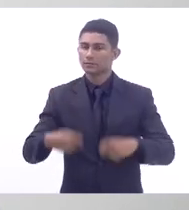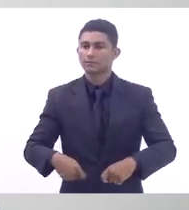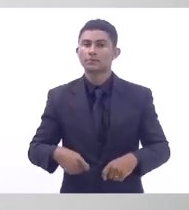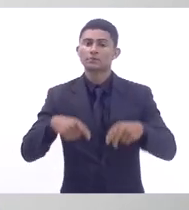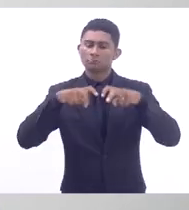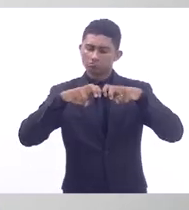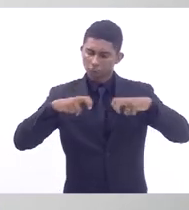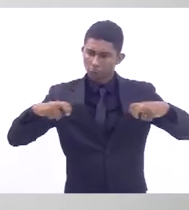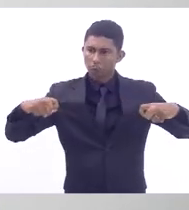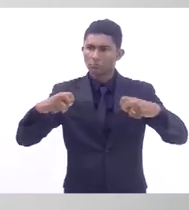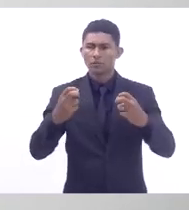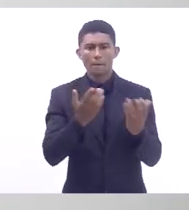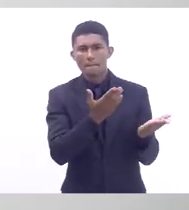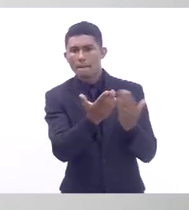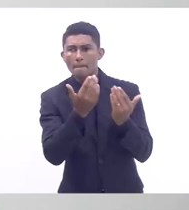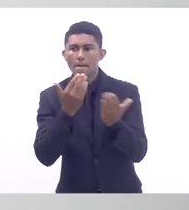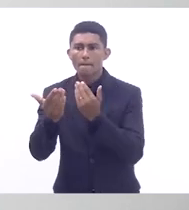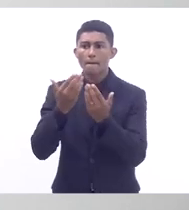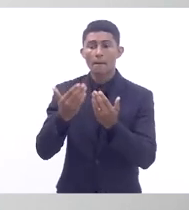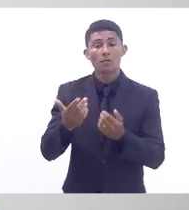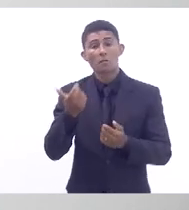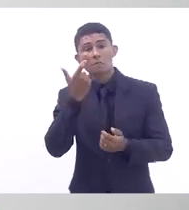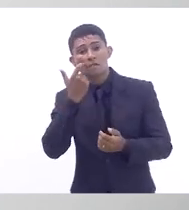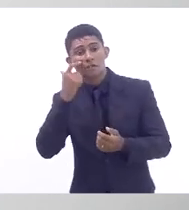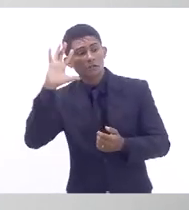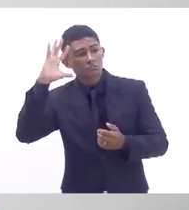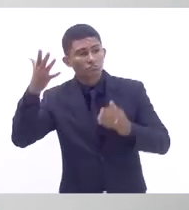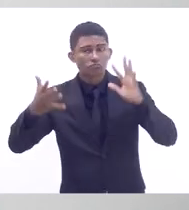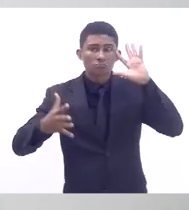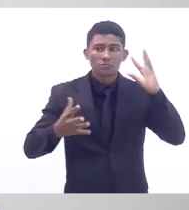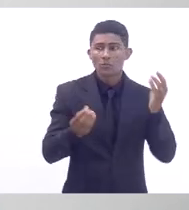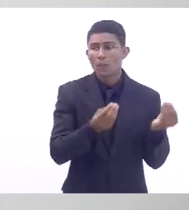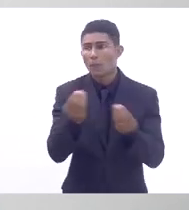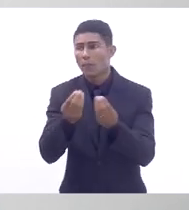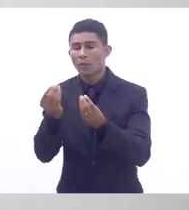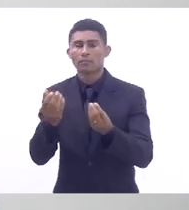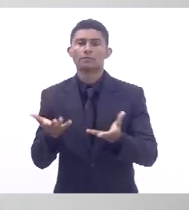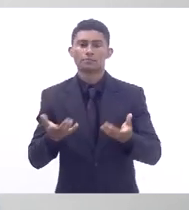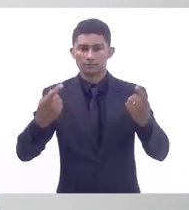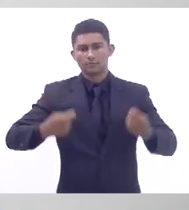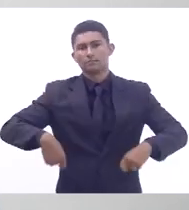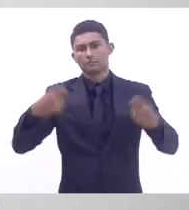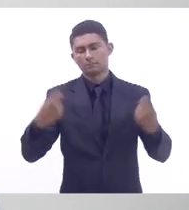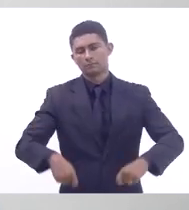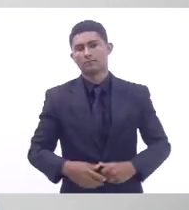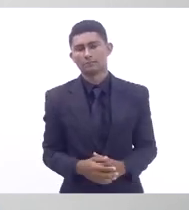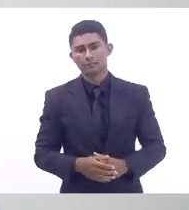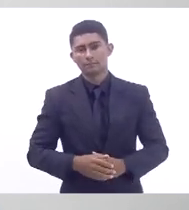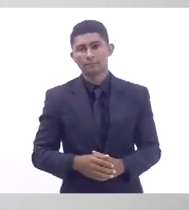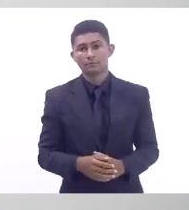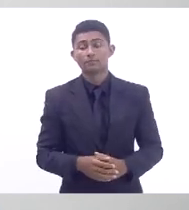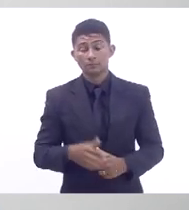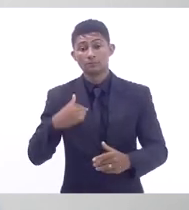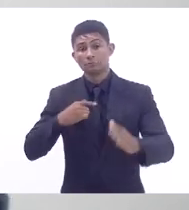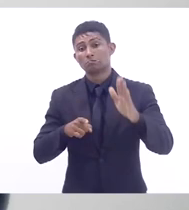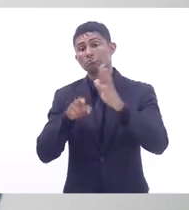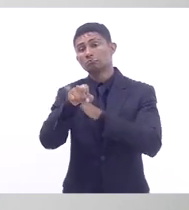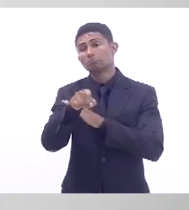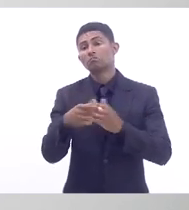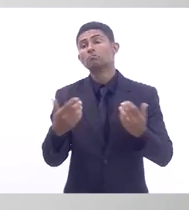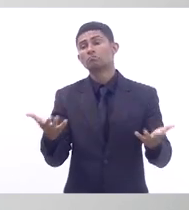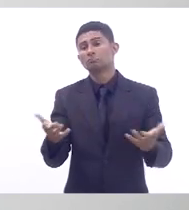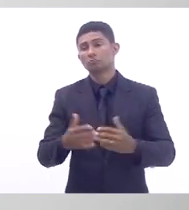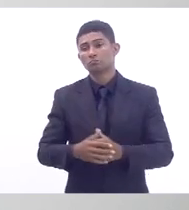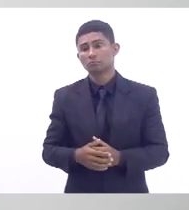mensa e da divergência muitas vezes surgem as melhores soluções e aí faça uma pergunta o que